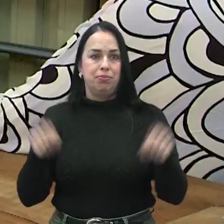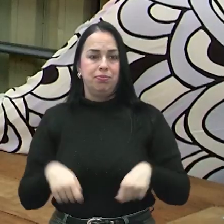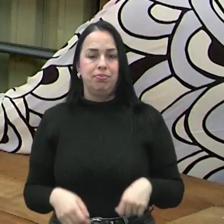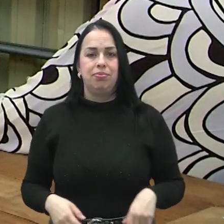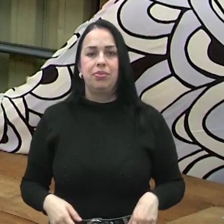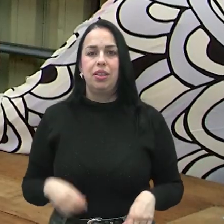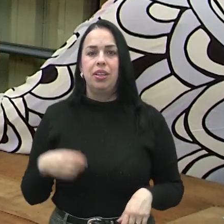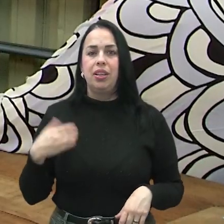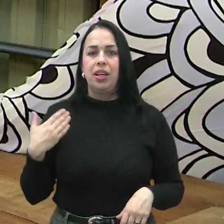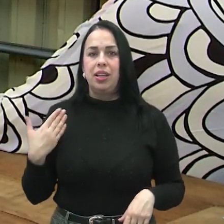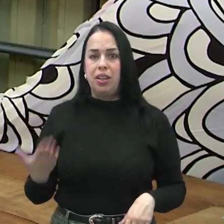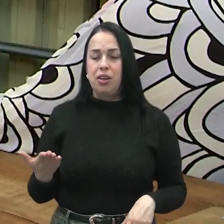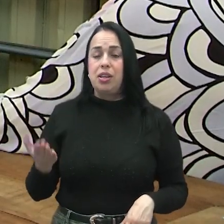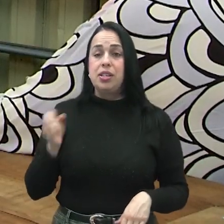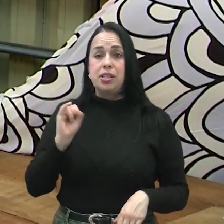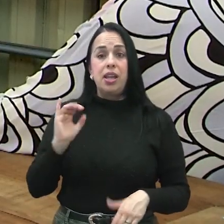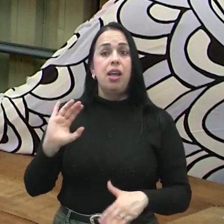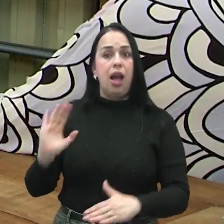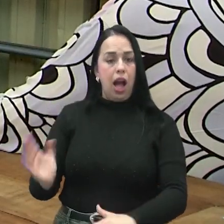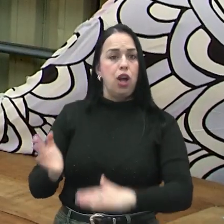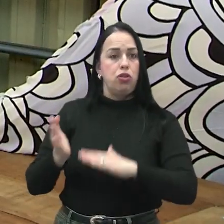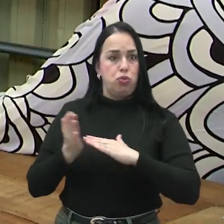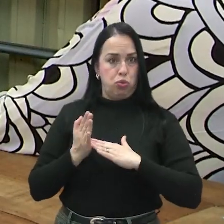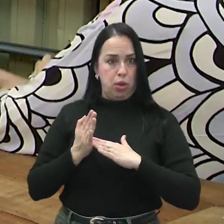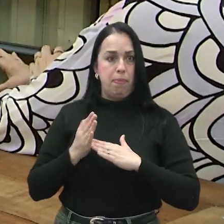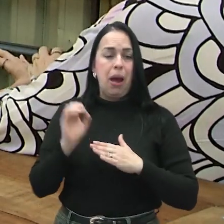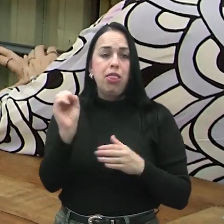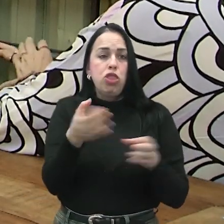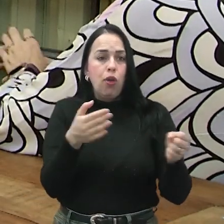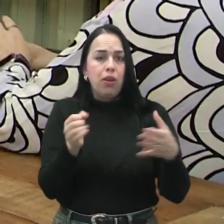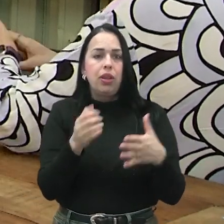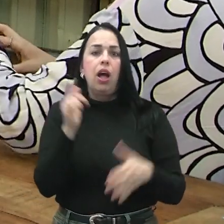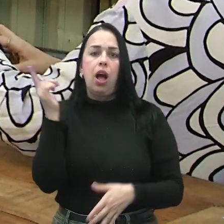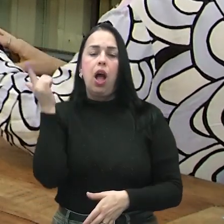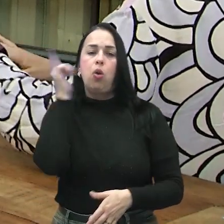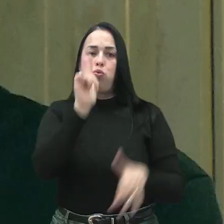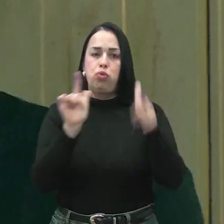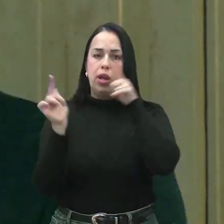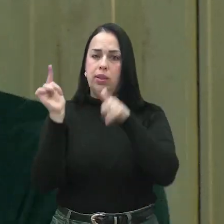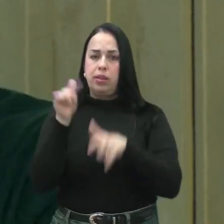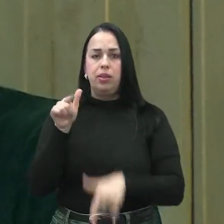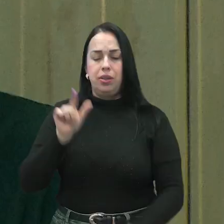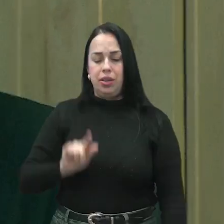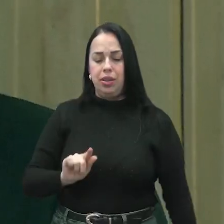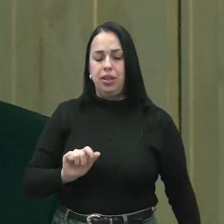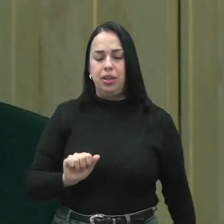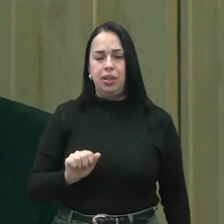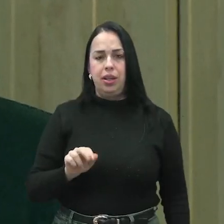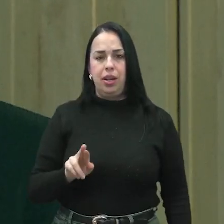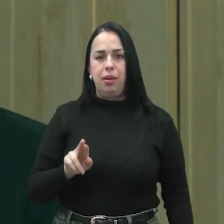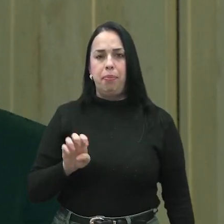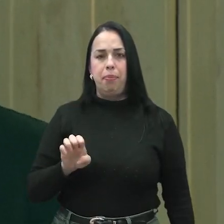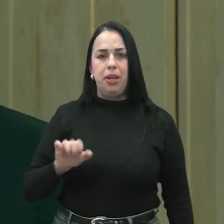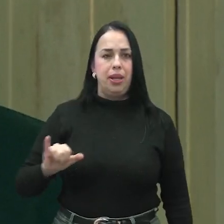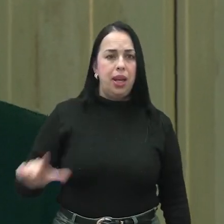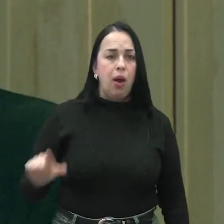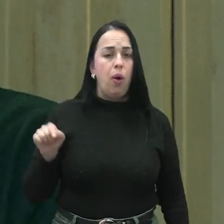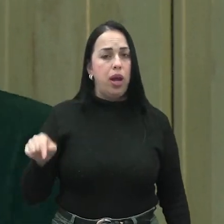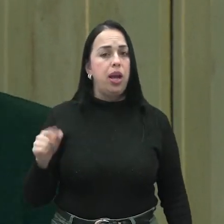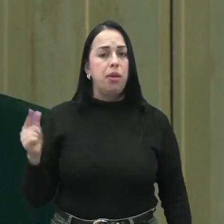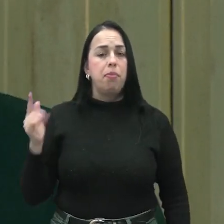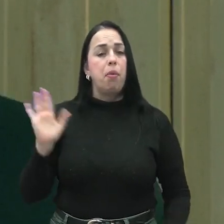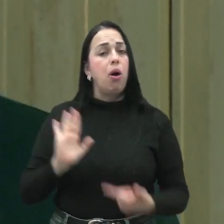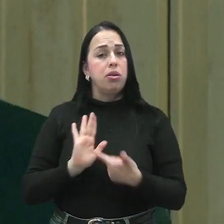cores. Quando a IA é usada em prol da inovação, os resultados aparecem. O Gabriel, que está no 2º ano do